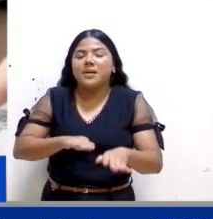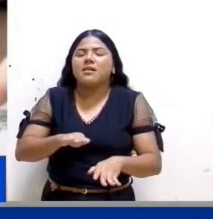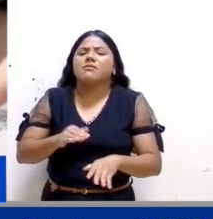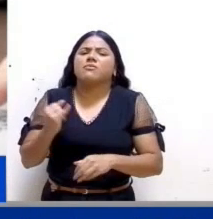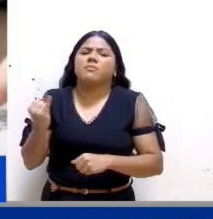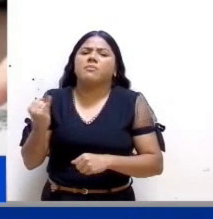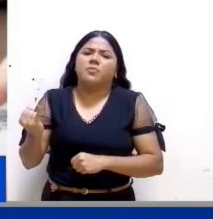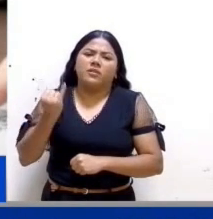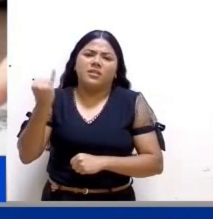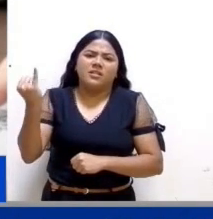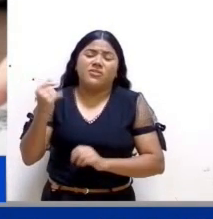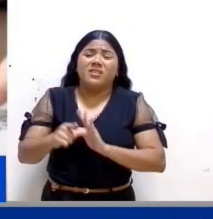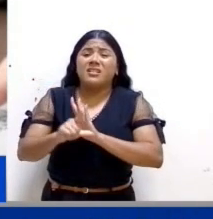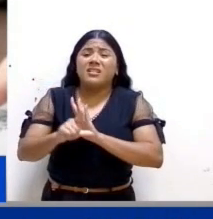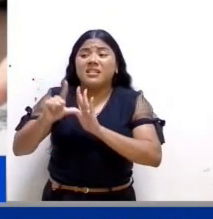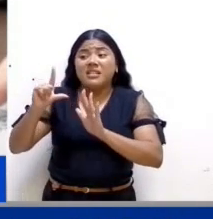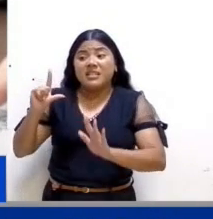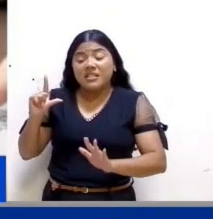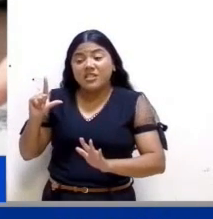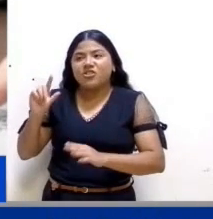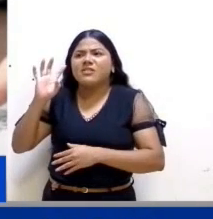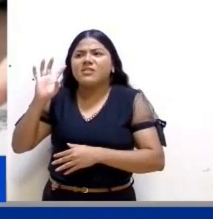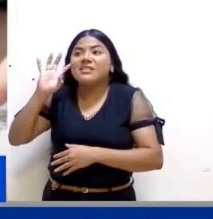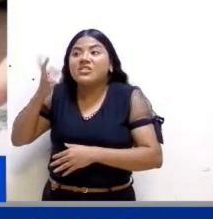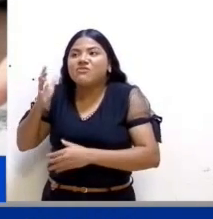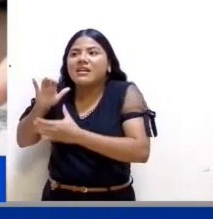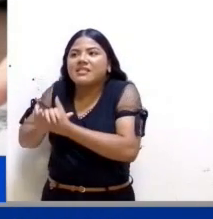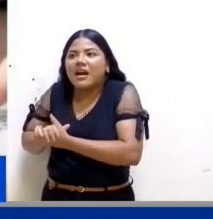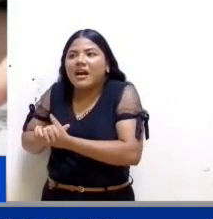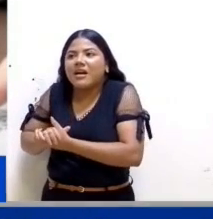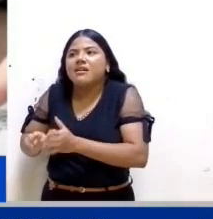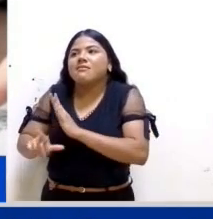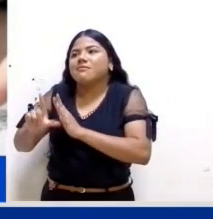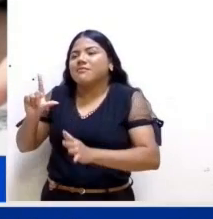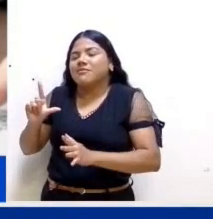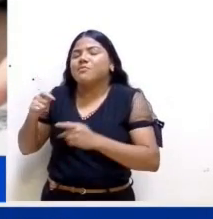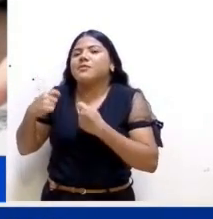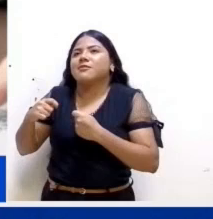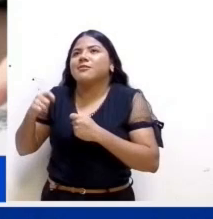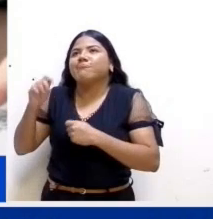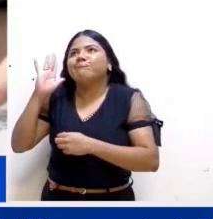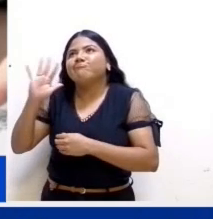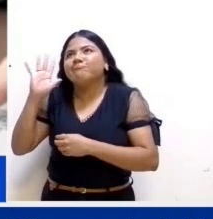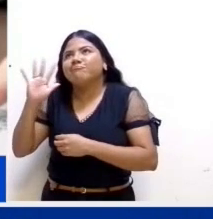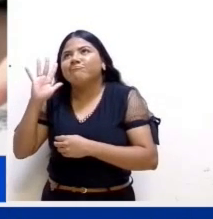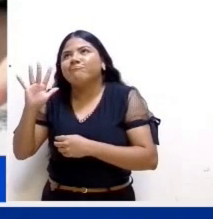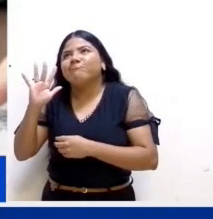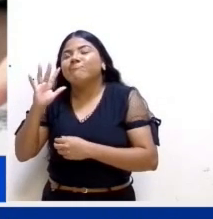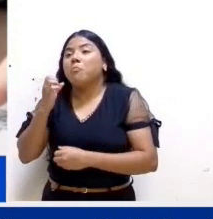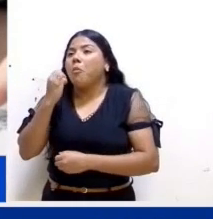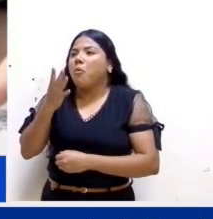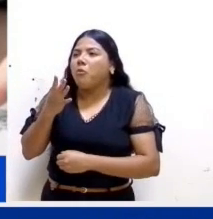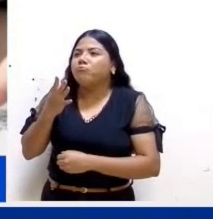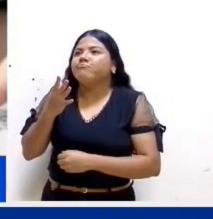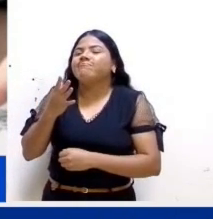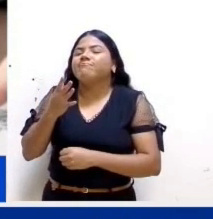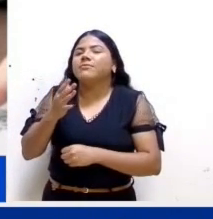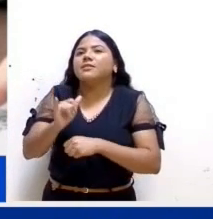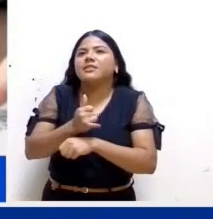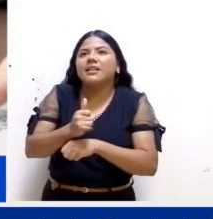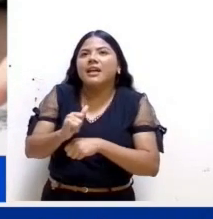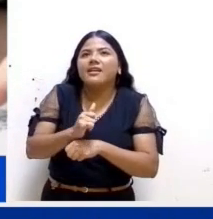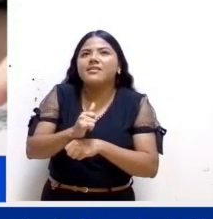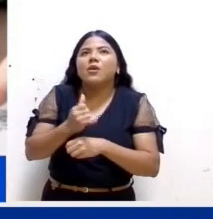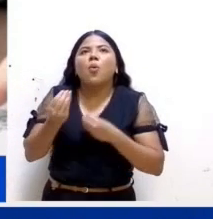fundo branco com o título Efeito Jurídico Decorrente do Casamento. Uma decisão tão importante, porque esse casamento, ele